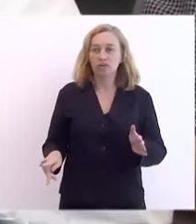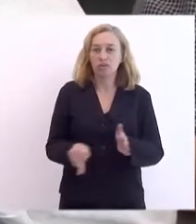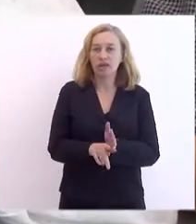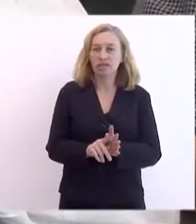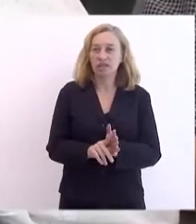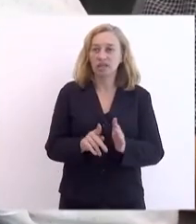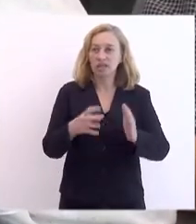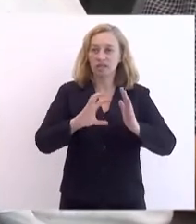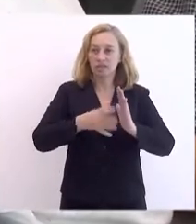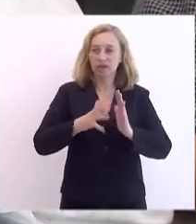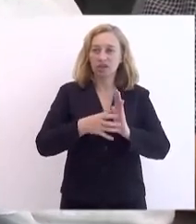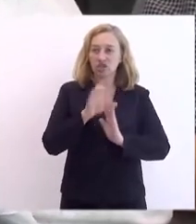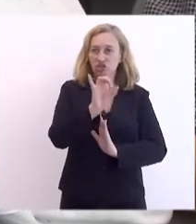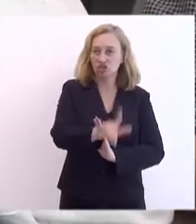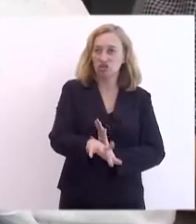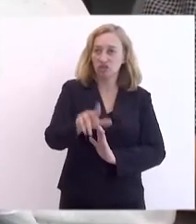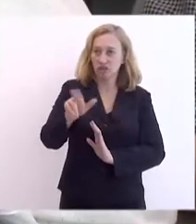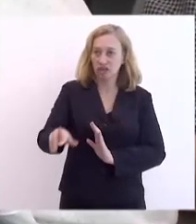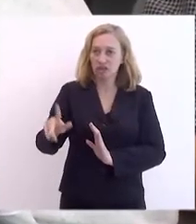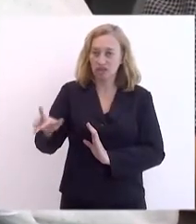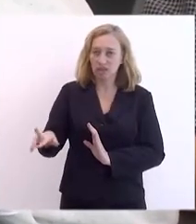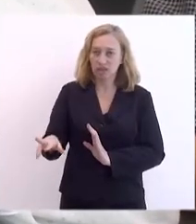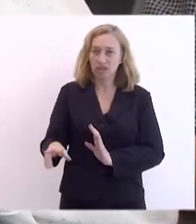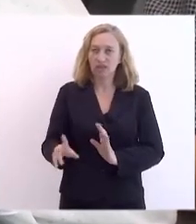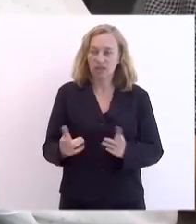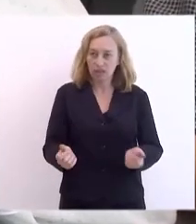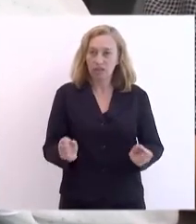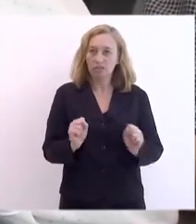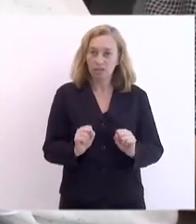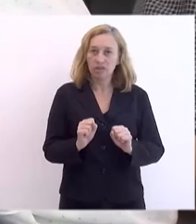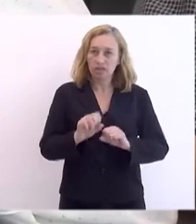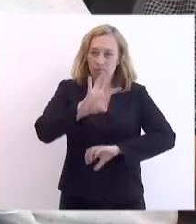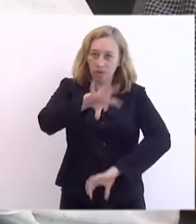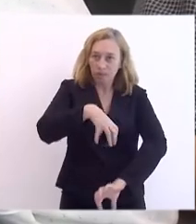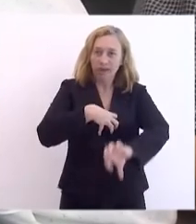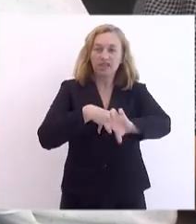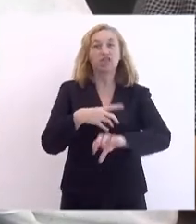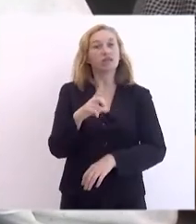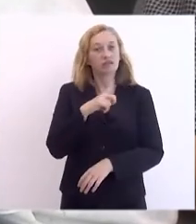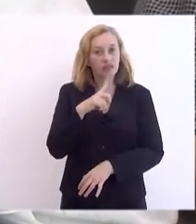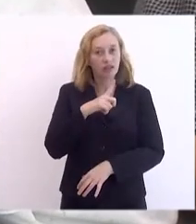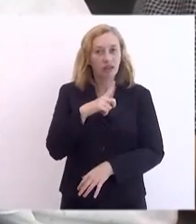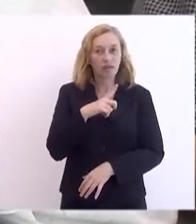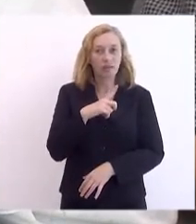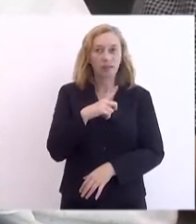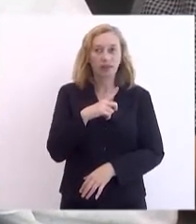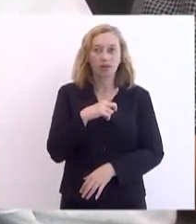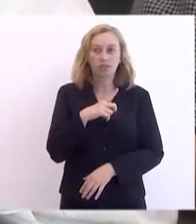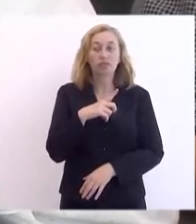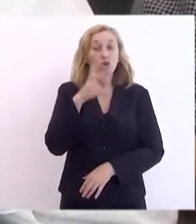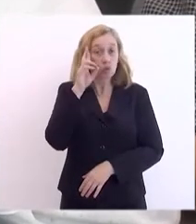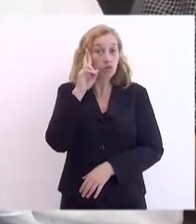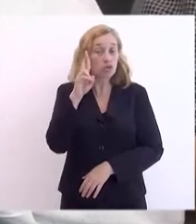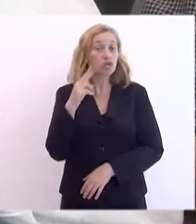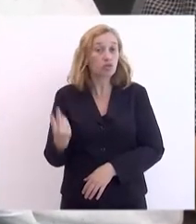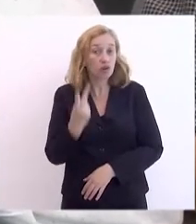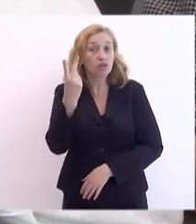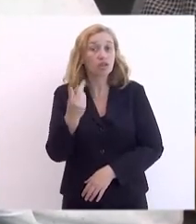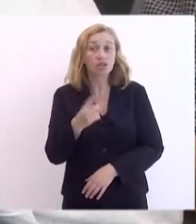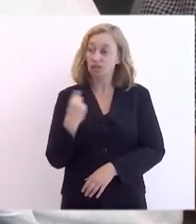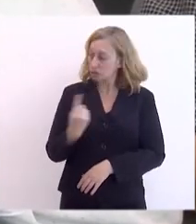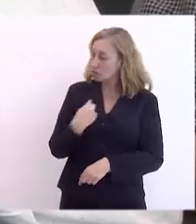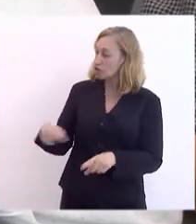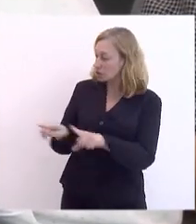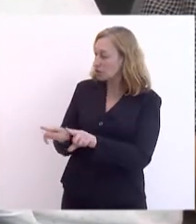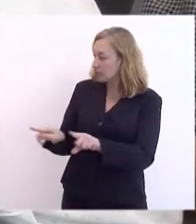tudo que é do seu partido e inconstitucional tudo que é do adversário. A gente tenta ter um padrão. Flexibiliza. Vossa Excelência prima por isso, e nós todos também.